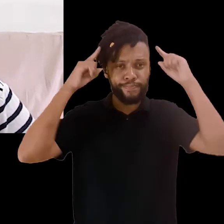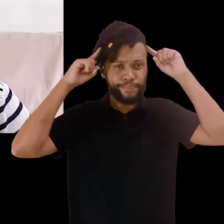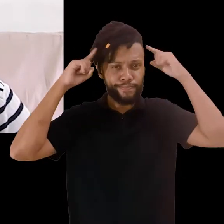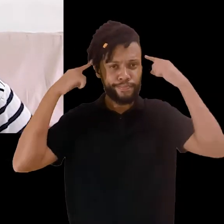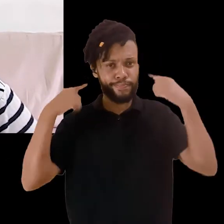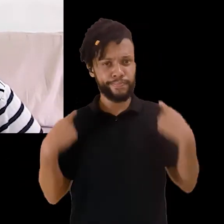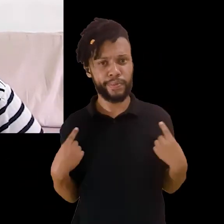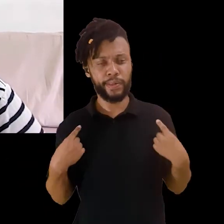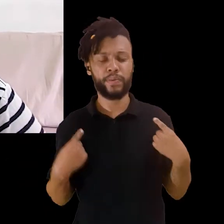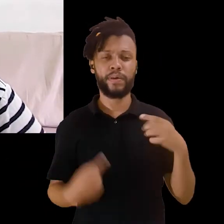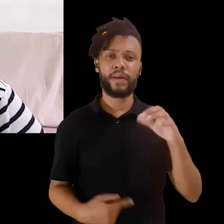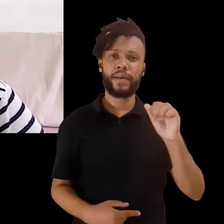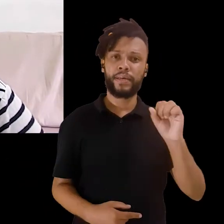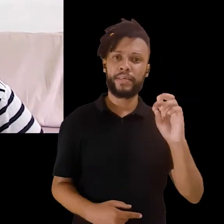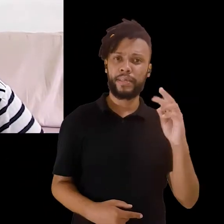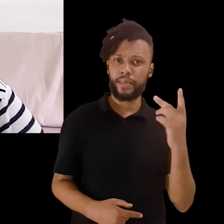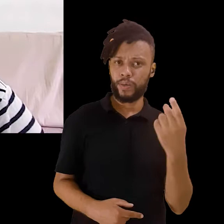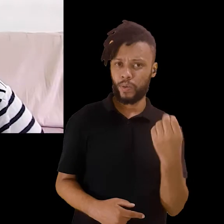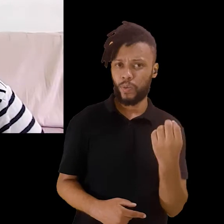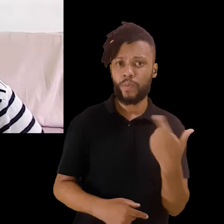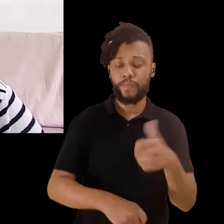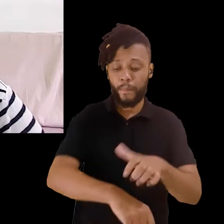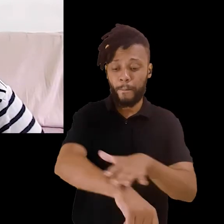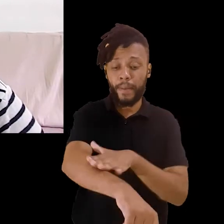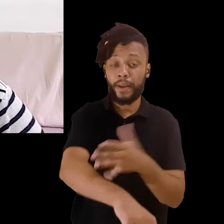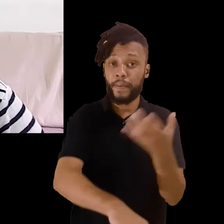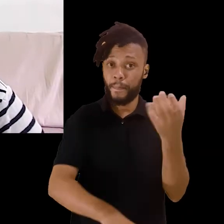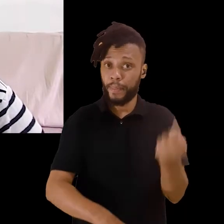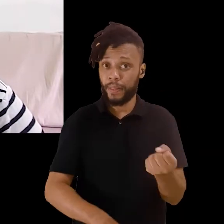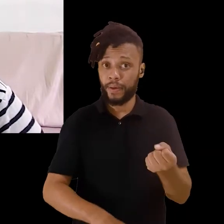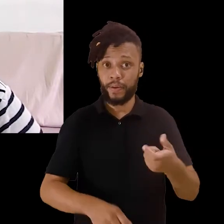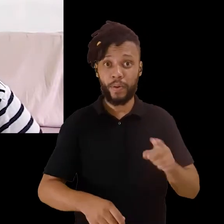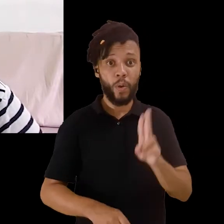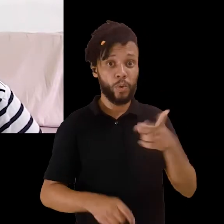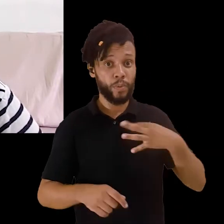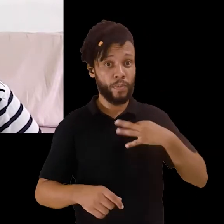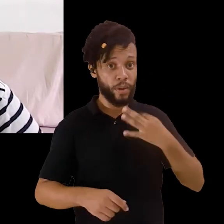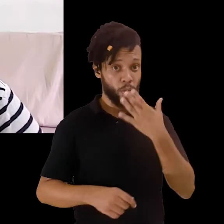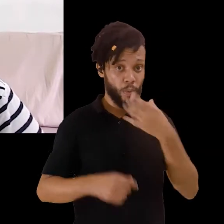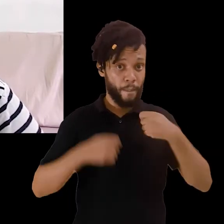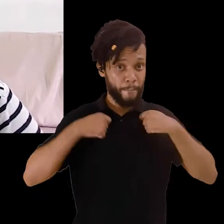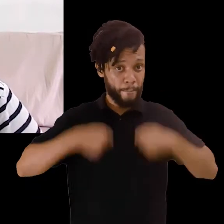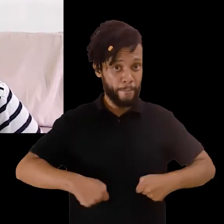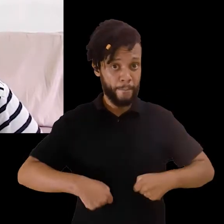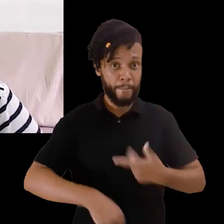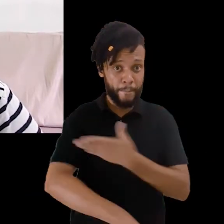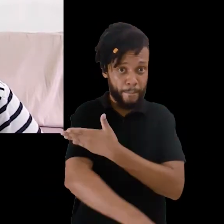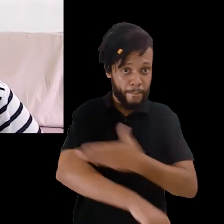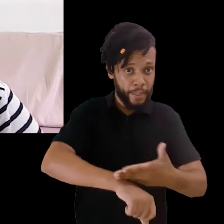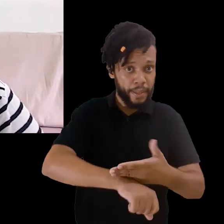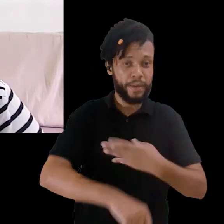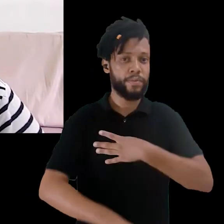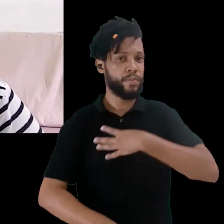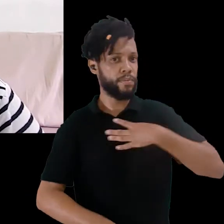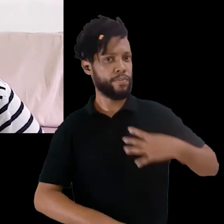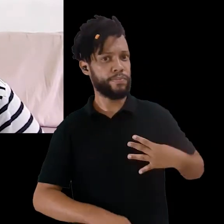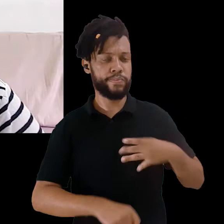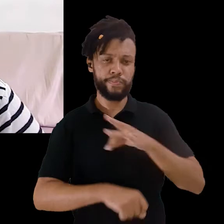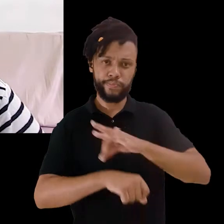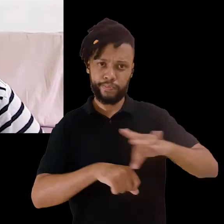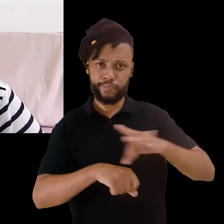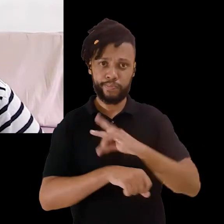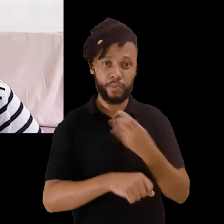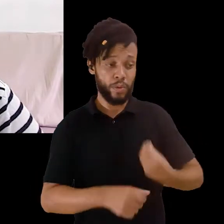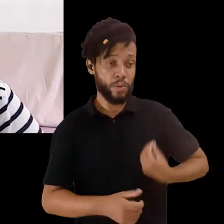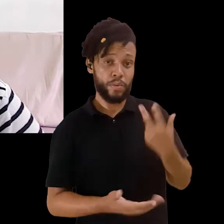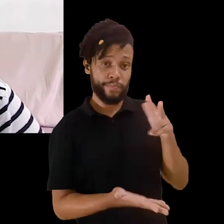ondulados e longos, uso uma blusa branca de listas pretas horizontais, estou numa sala com as paredes